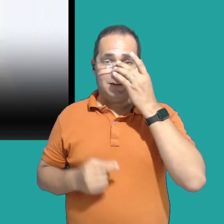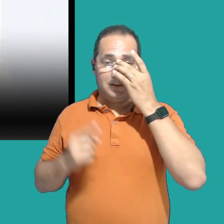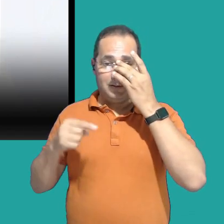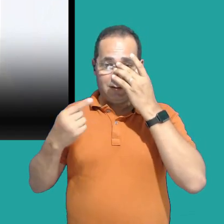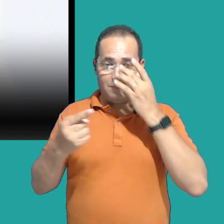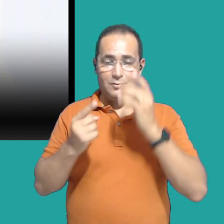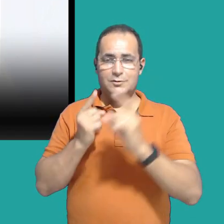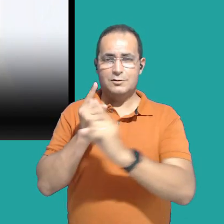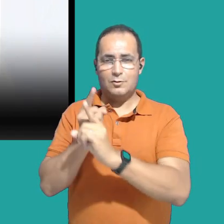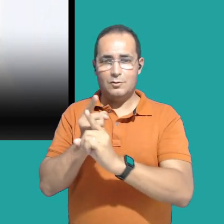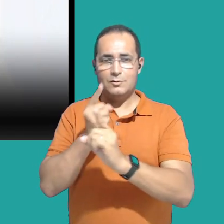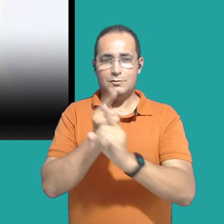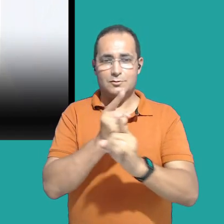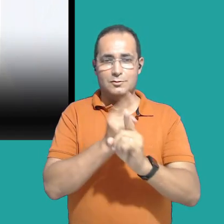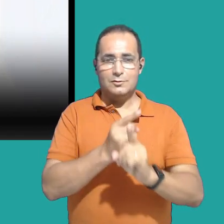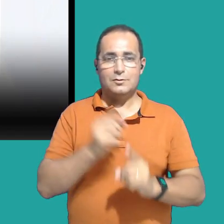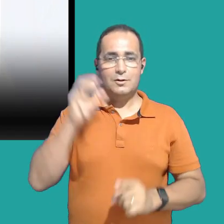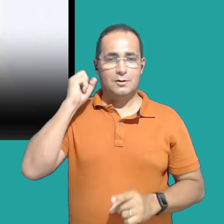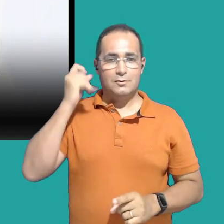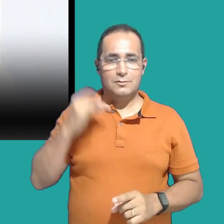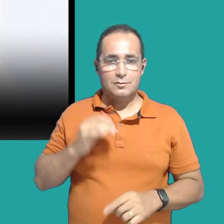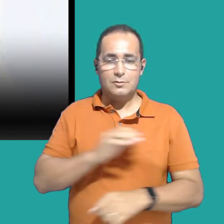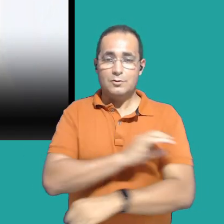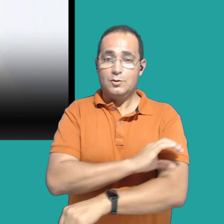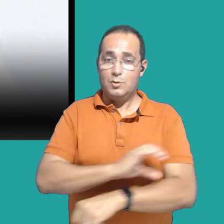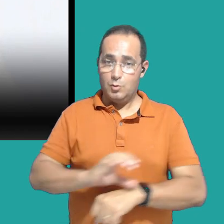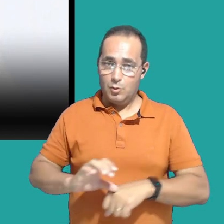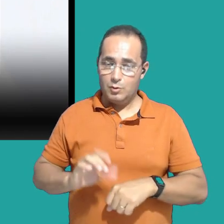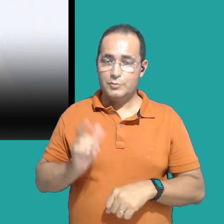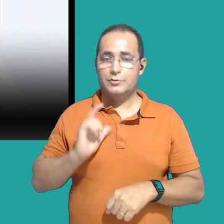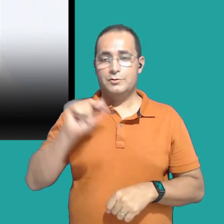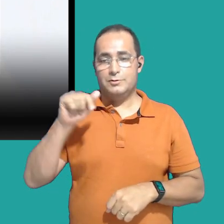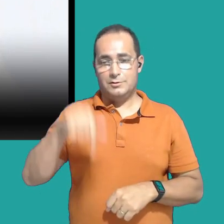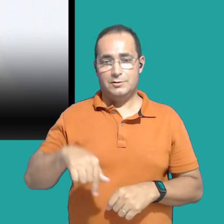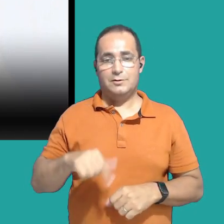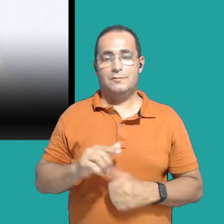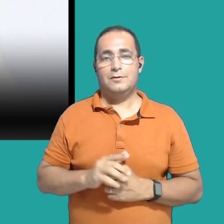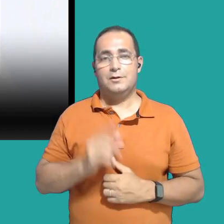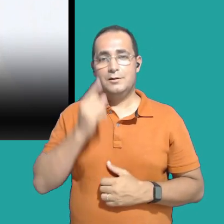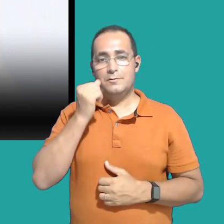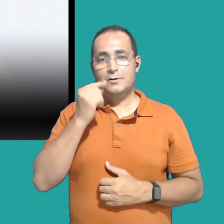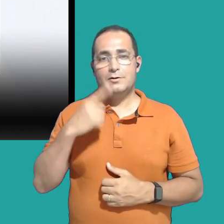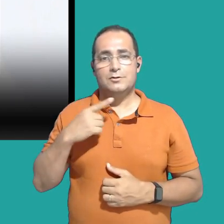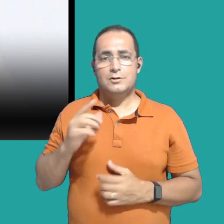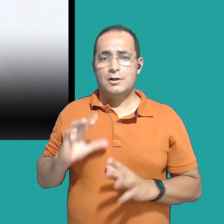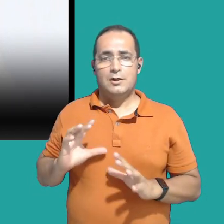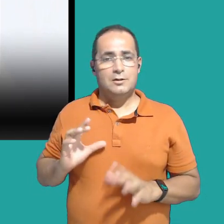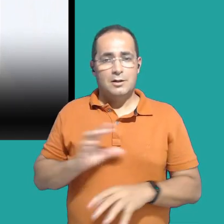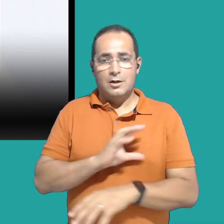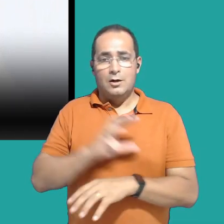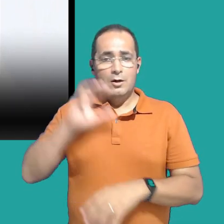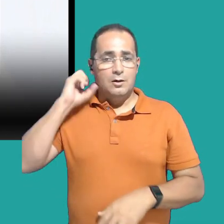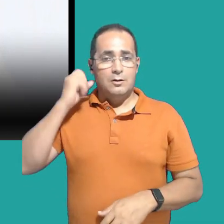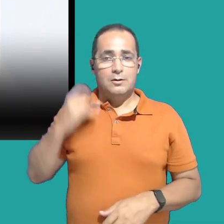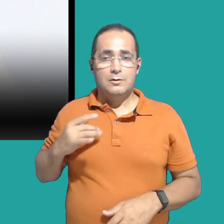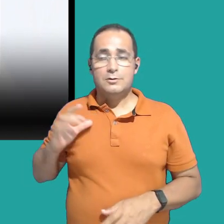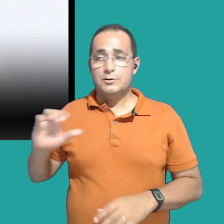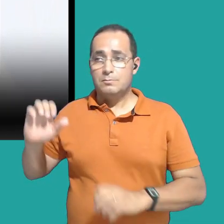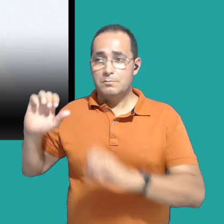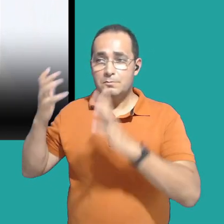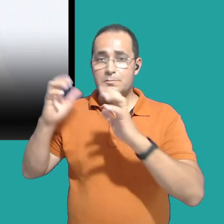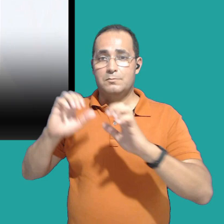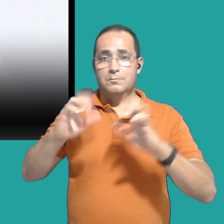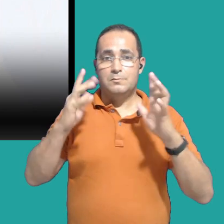certa despertou. maneira. E depois teve vários encontros com audiodescrição, teve cursos aqui. Então, hoje em dia